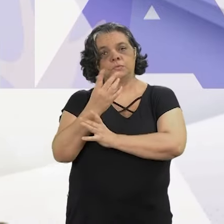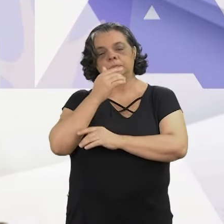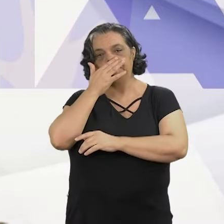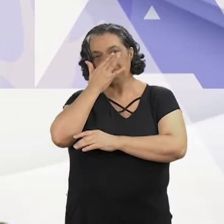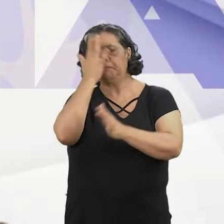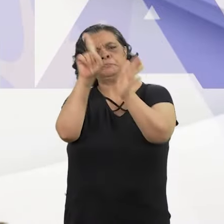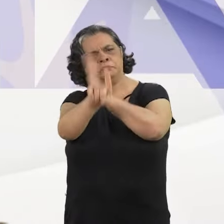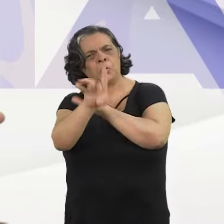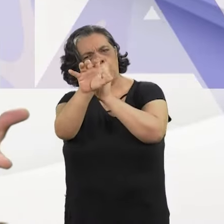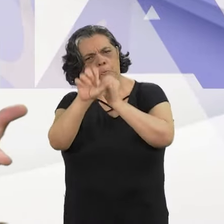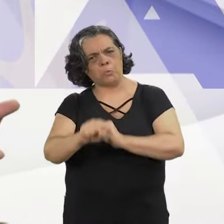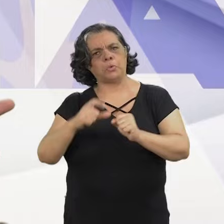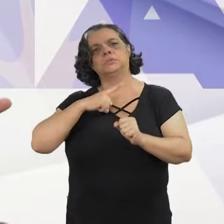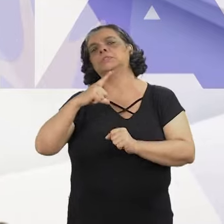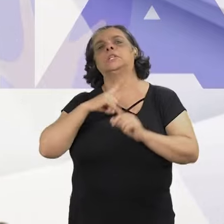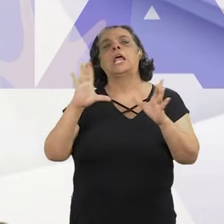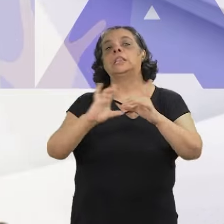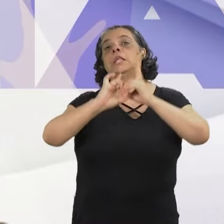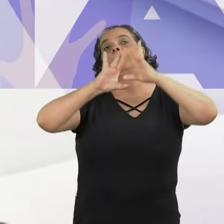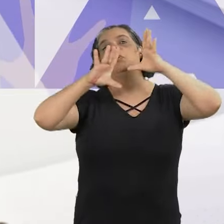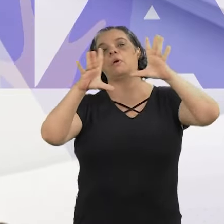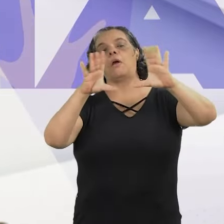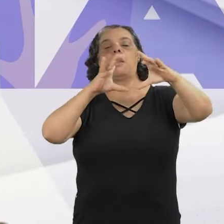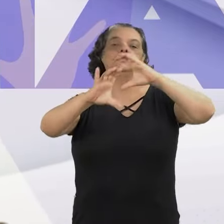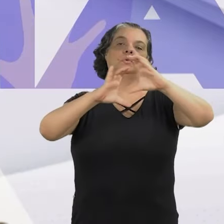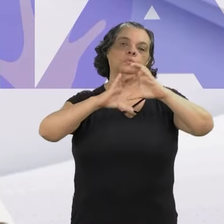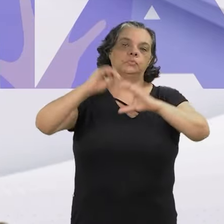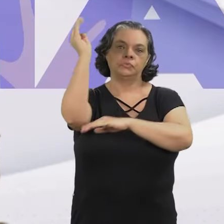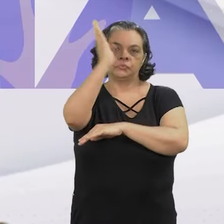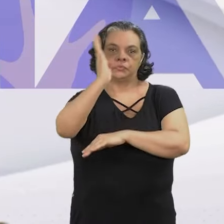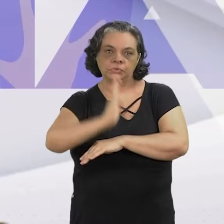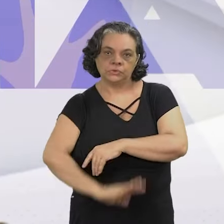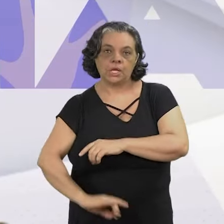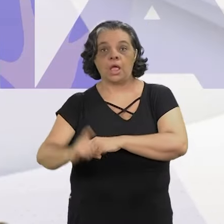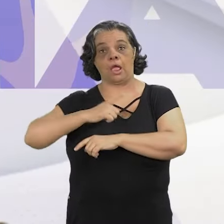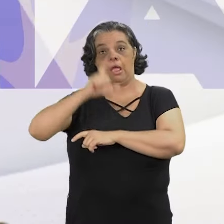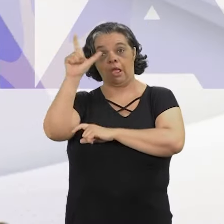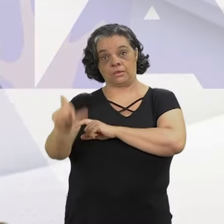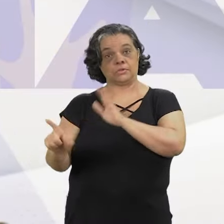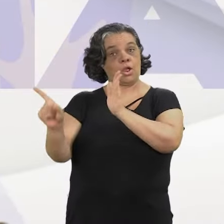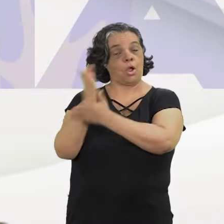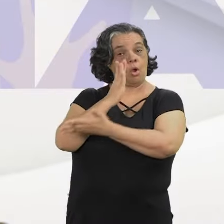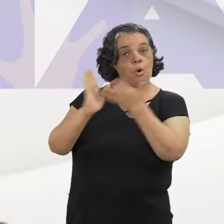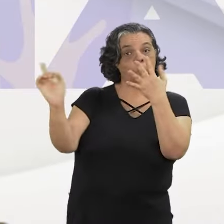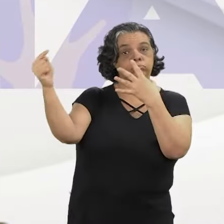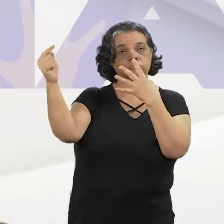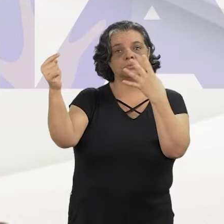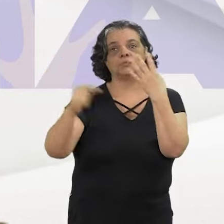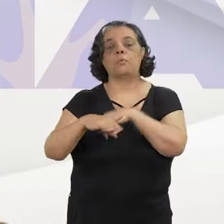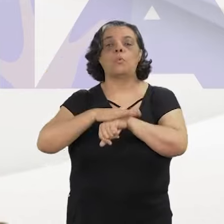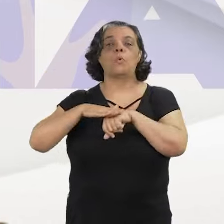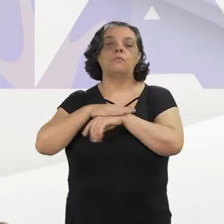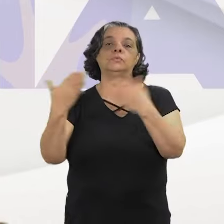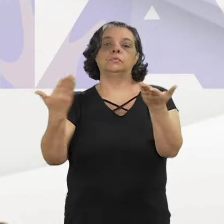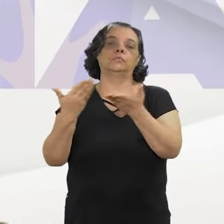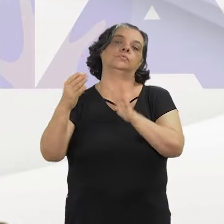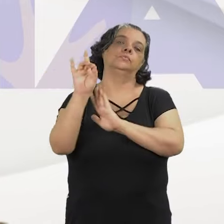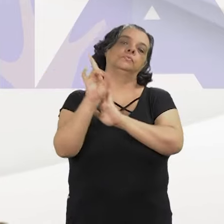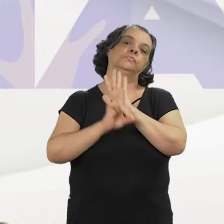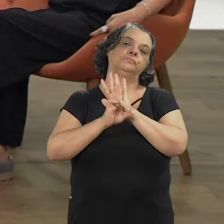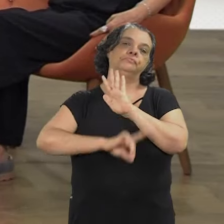a pergunta é possível então democratizar a comunicação brasileira Esses são alguns pontos que vamos conversar hoje